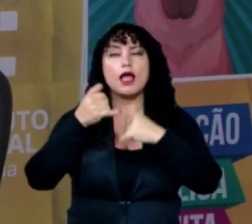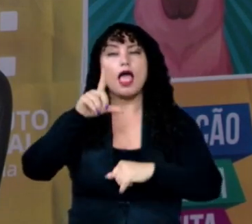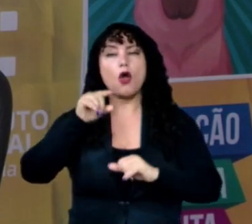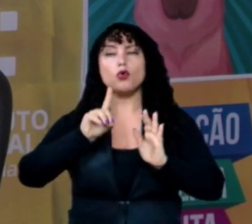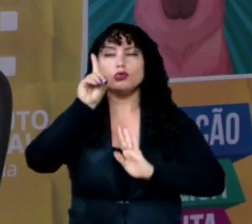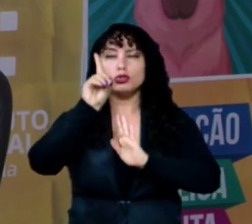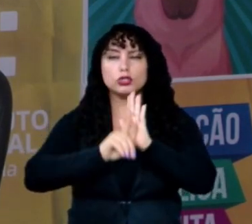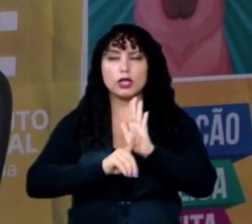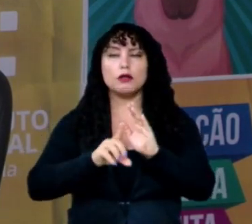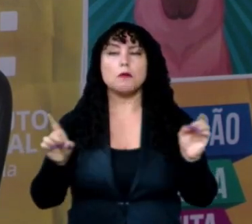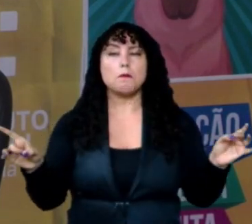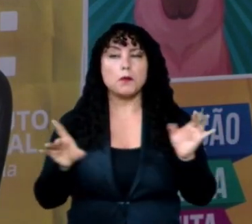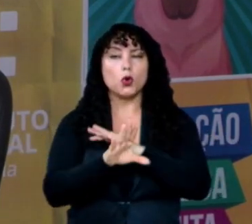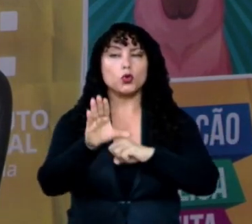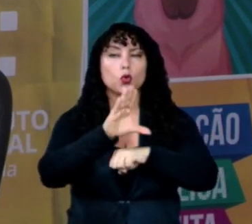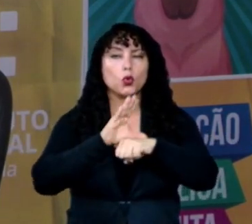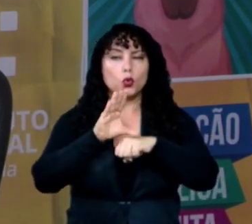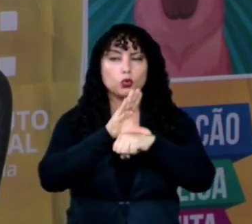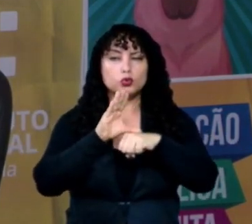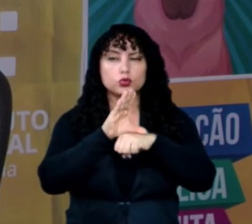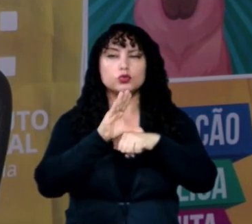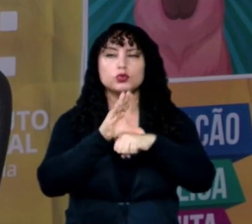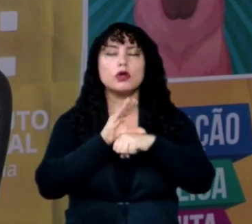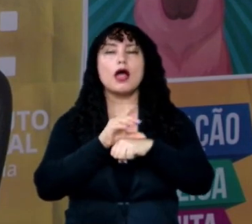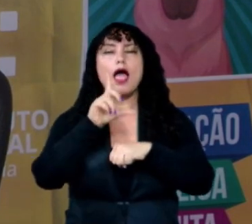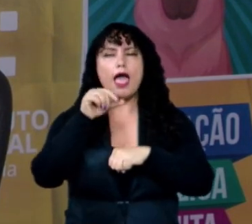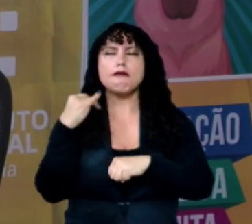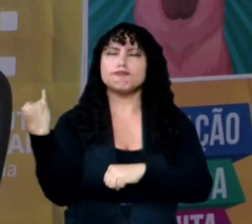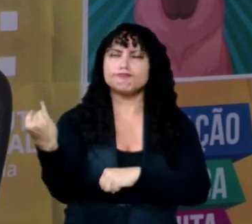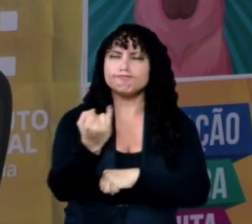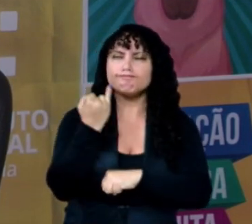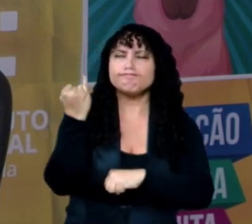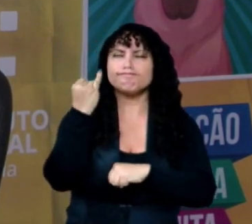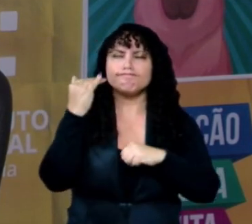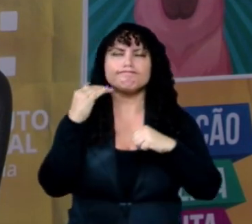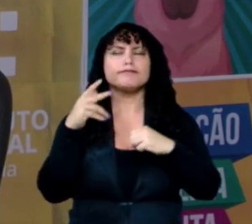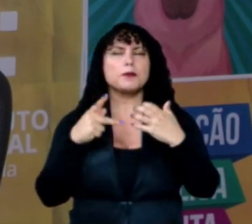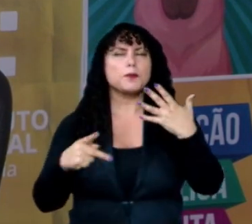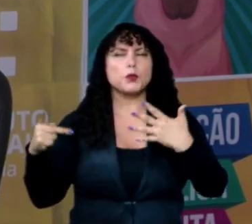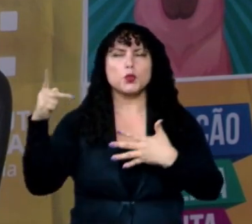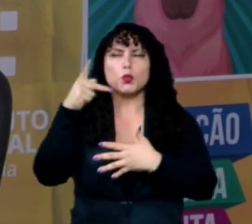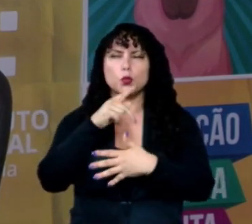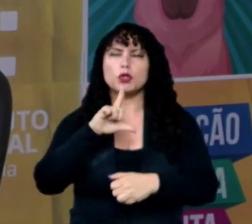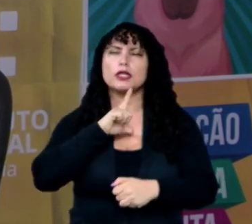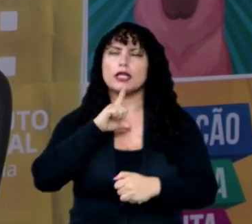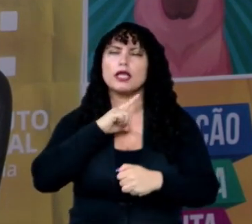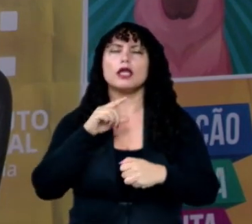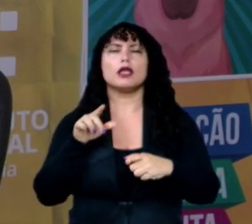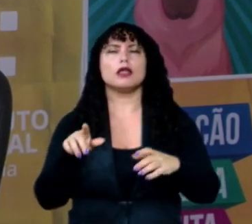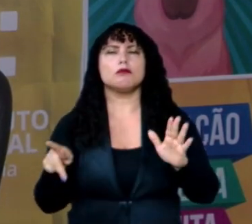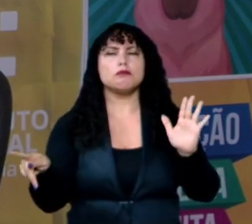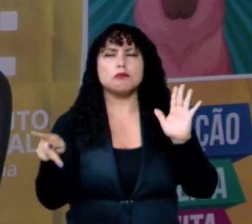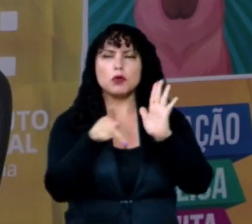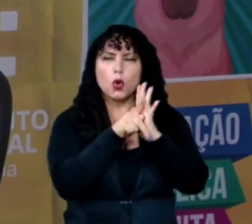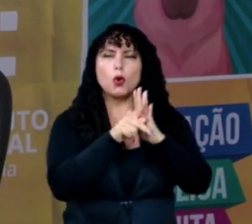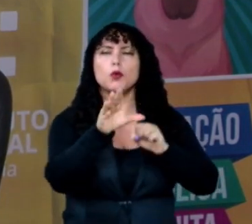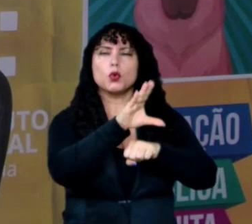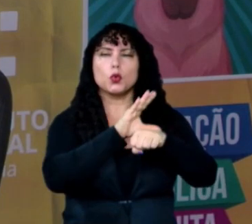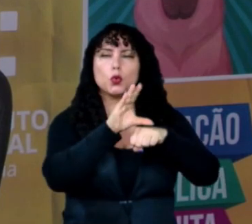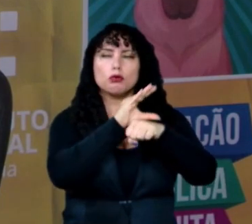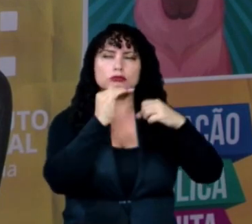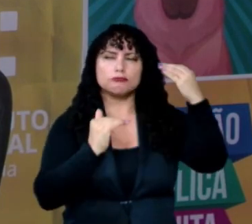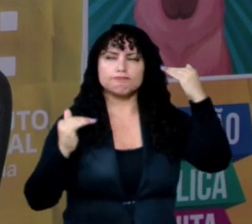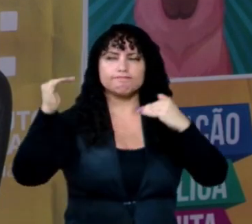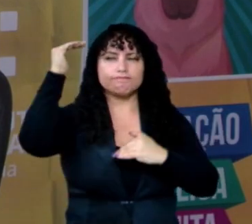direito já constitucional, é considerado um direito fundamental, e, portanto, tem um status constitucional